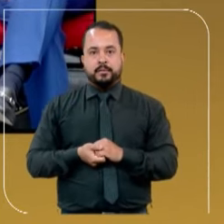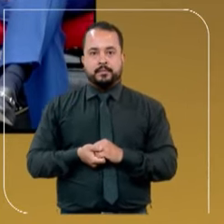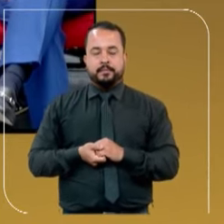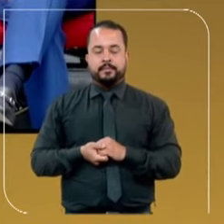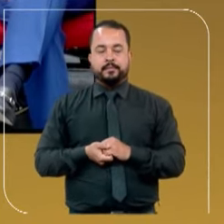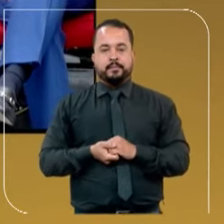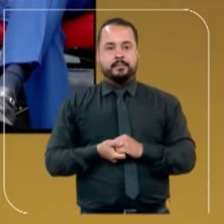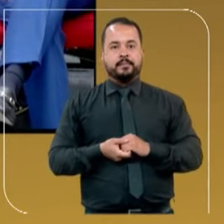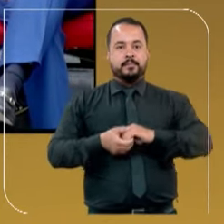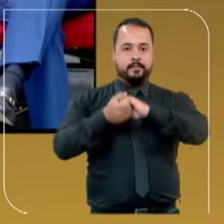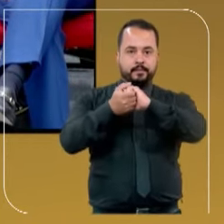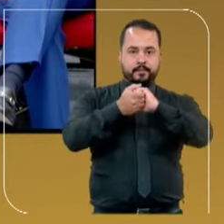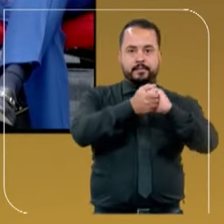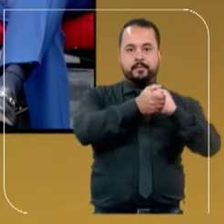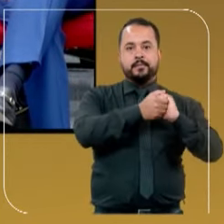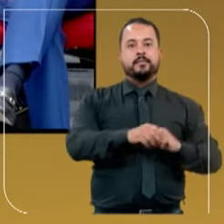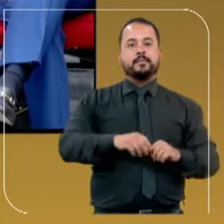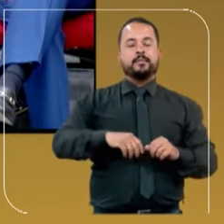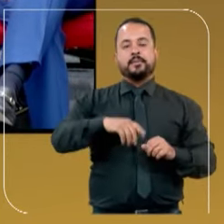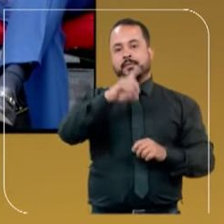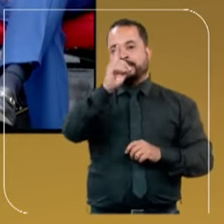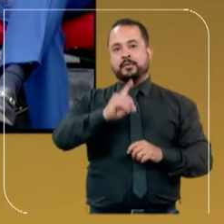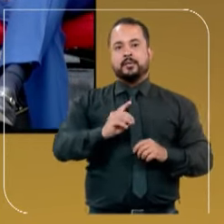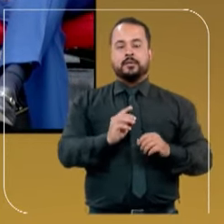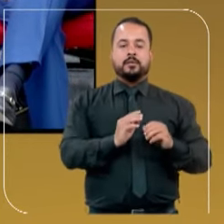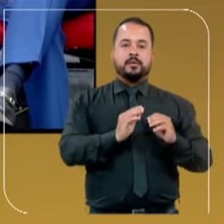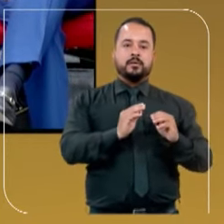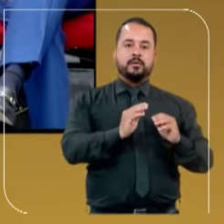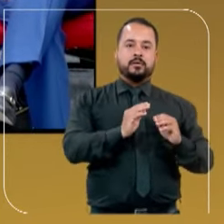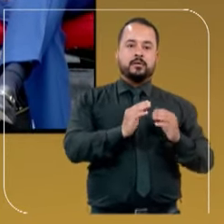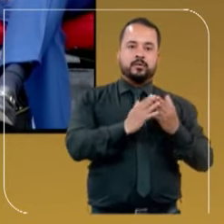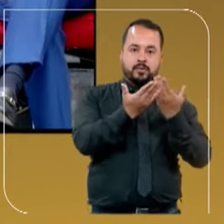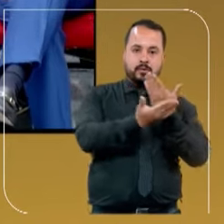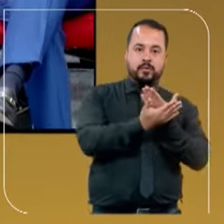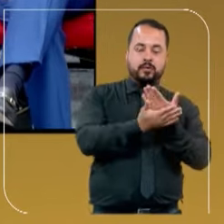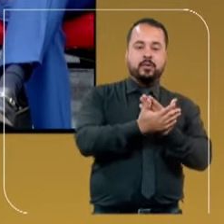Saudar os diretores das escolas de magistratura do Brasil inteiro,